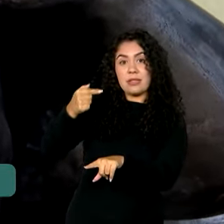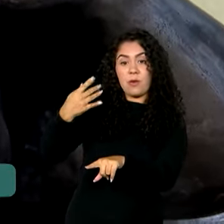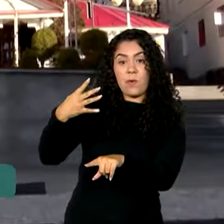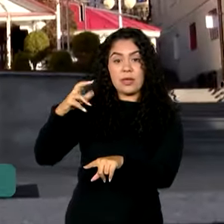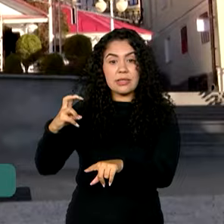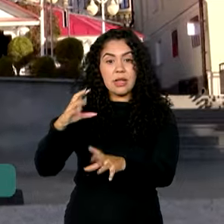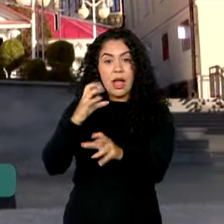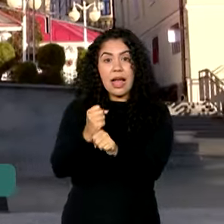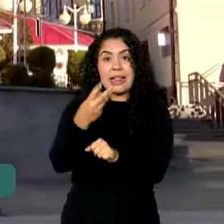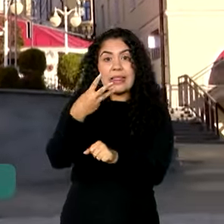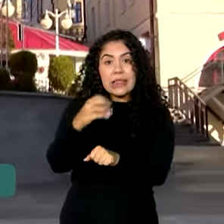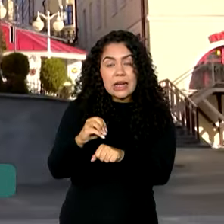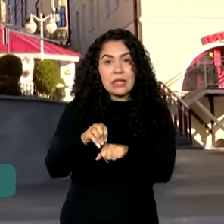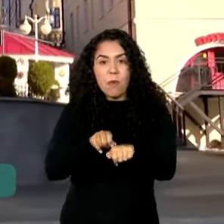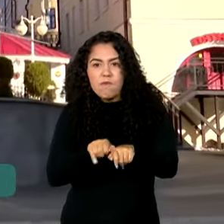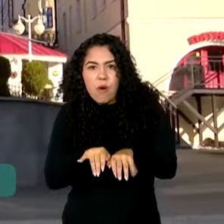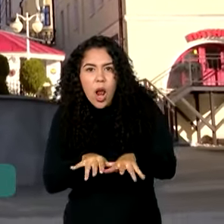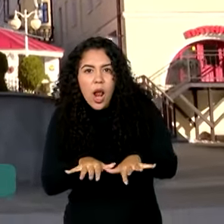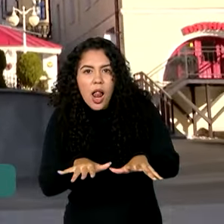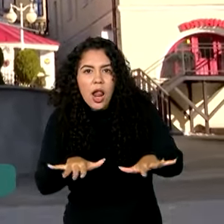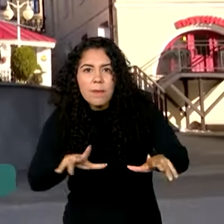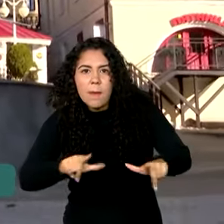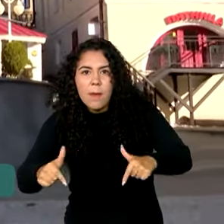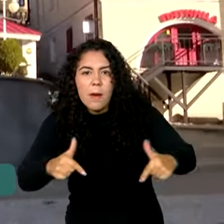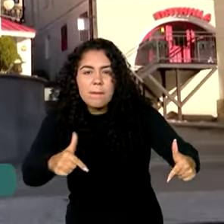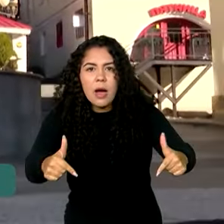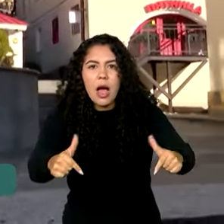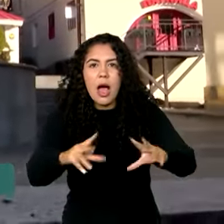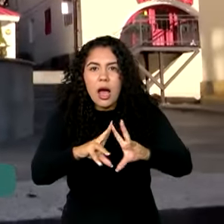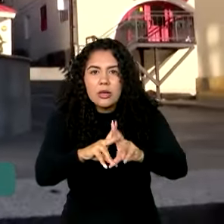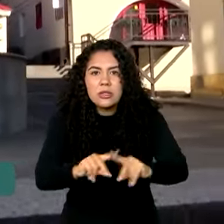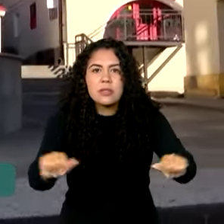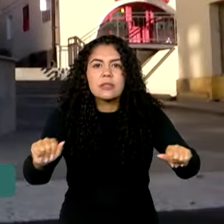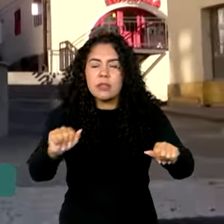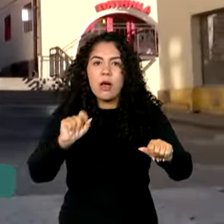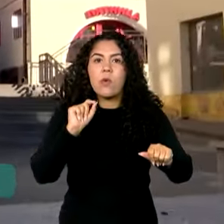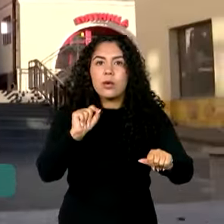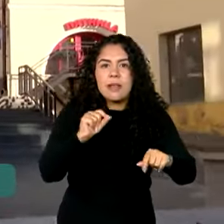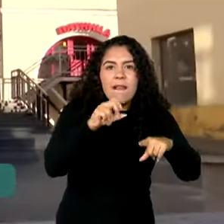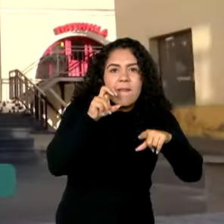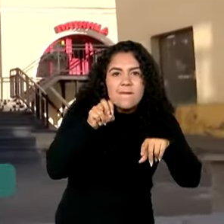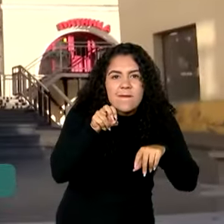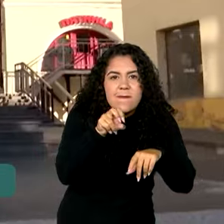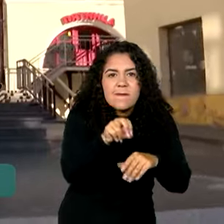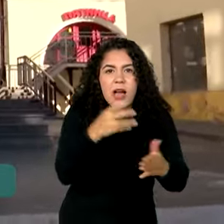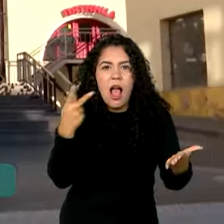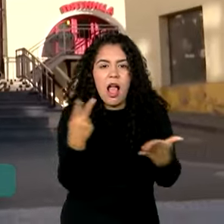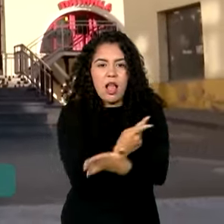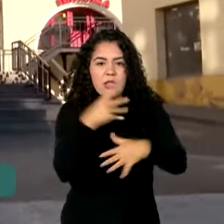sido enviados a São Petersburgo para ajudar a acabar com os roedores do Palácio de Inverno.